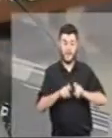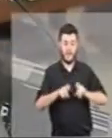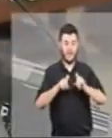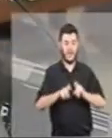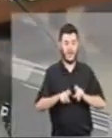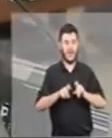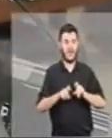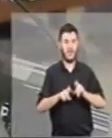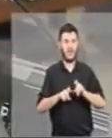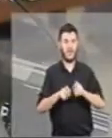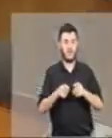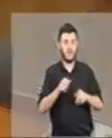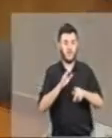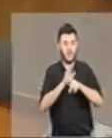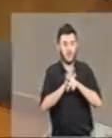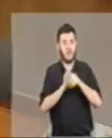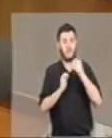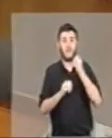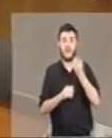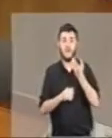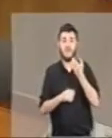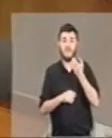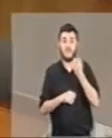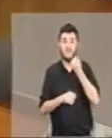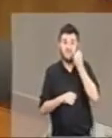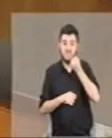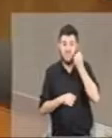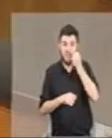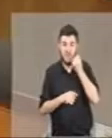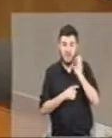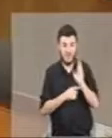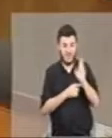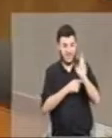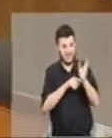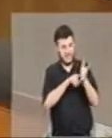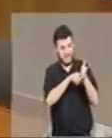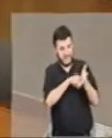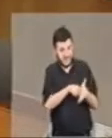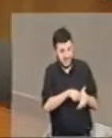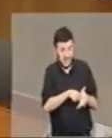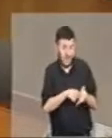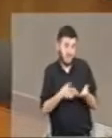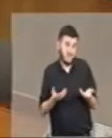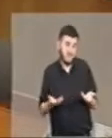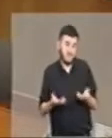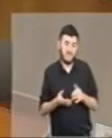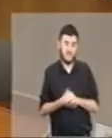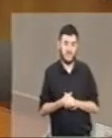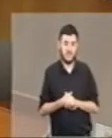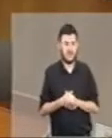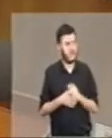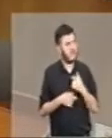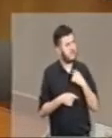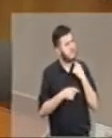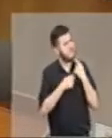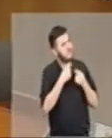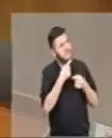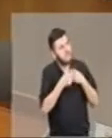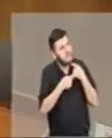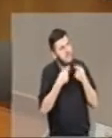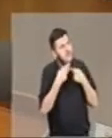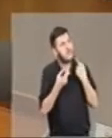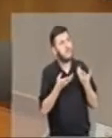Então, mas as autoridades... Eu até fiquei na dúvida, mas pegando o raciocínio de Vossa Excelência. Que Vossa Excelência mesmo disse